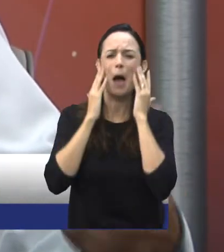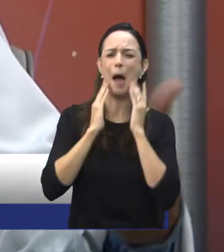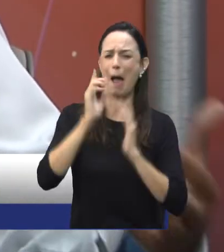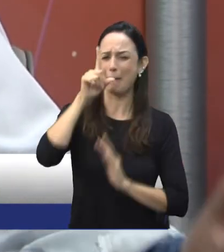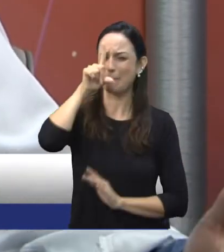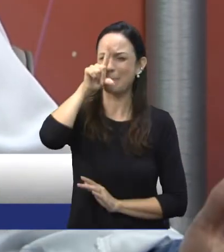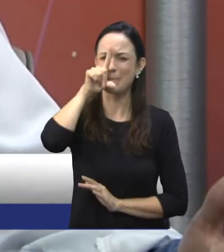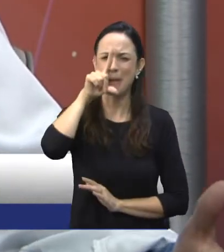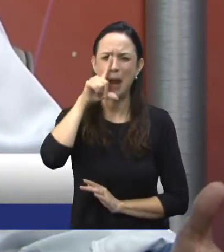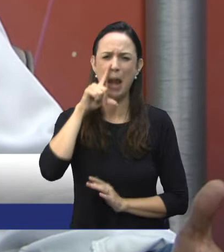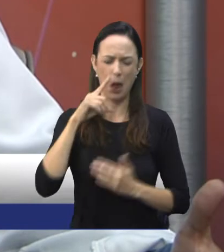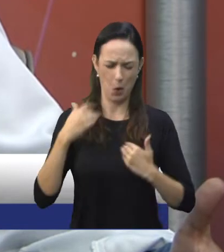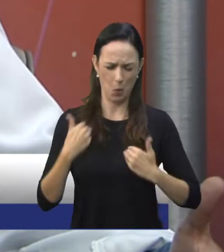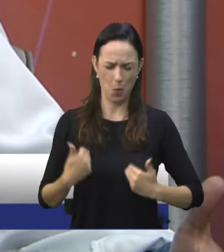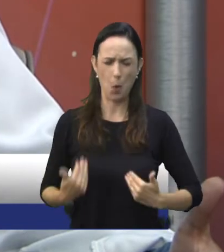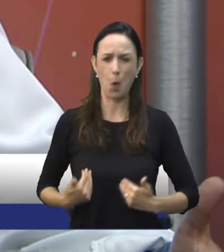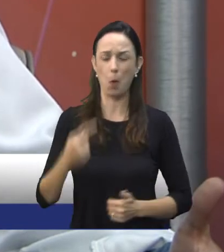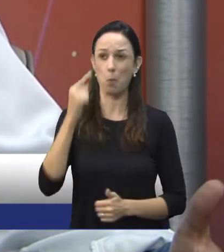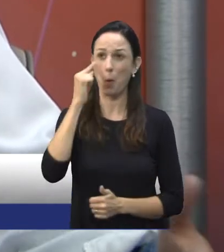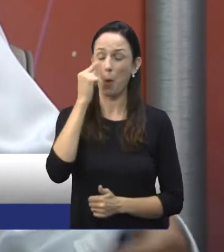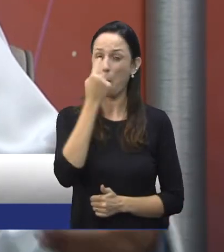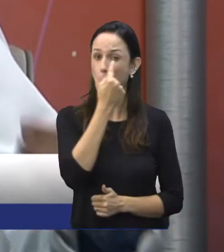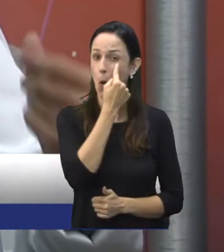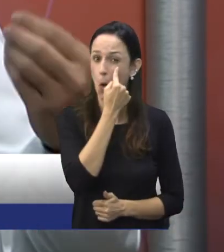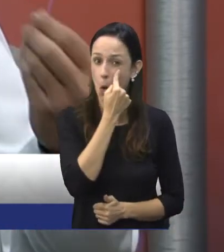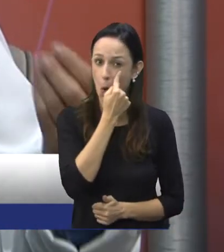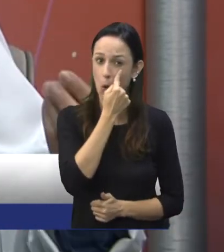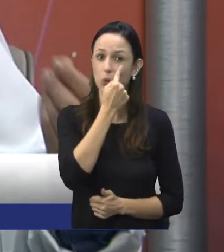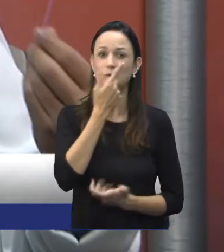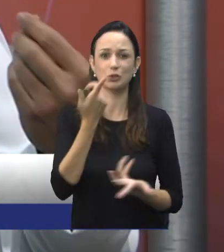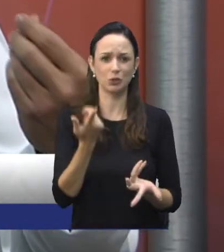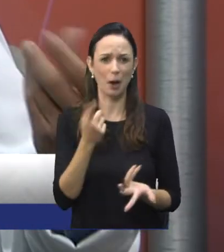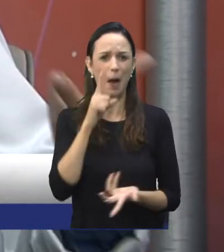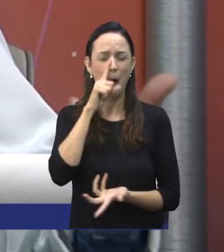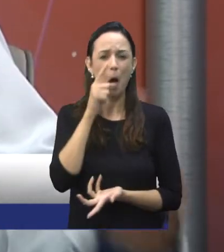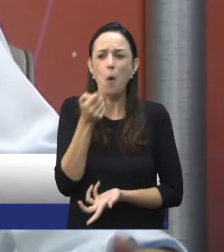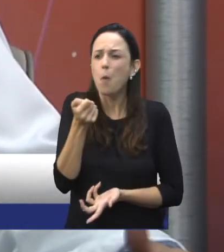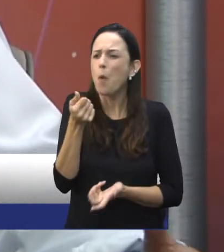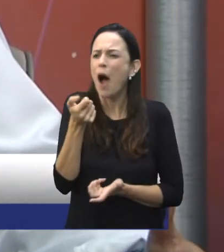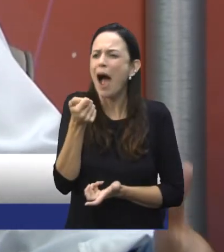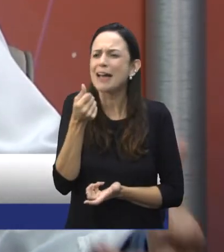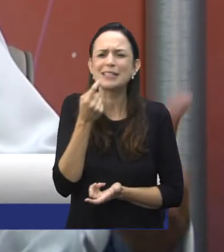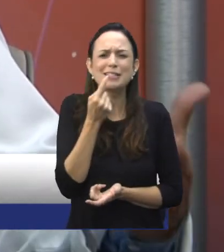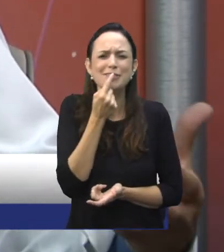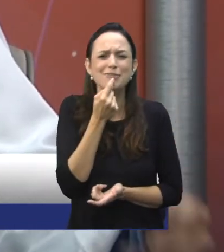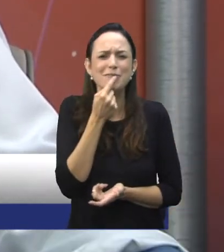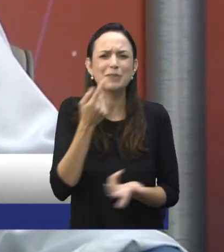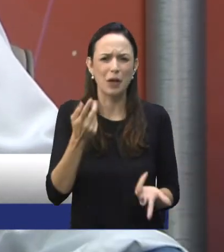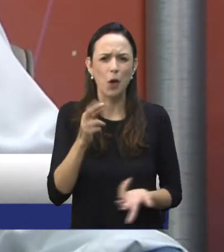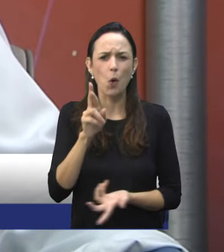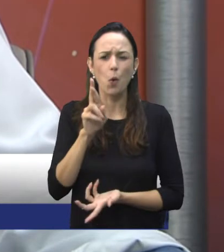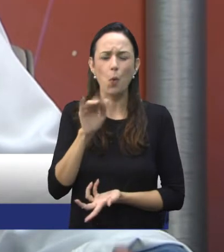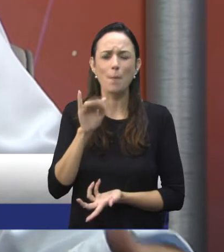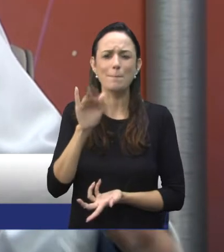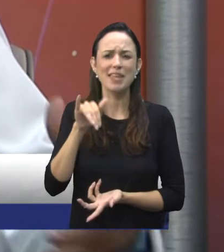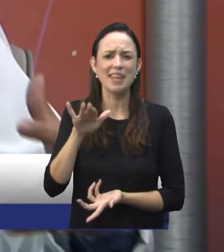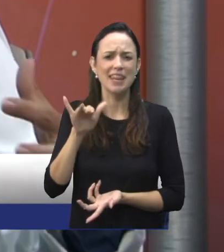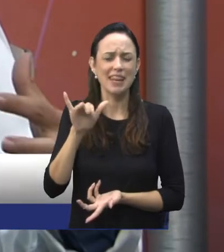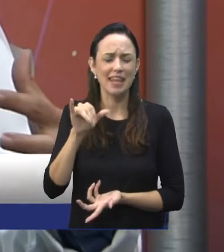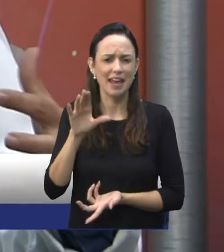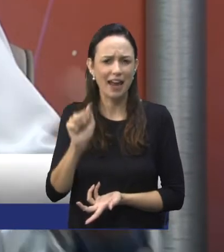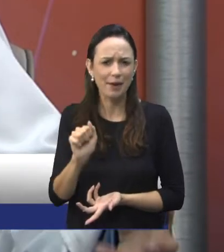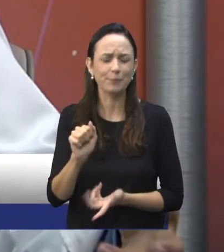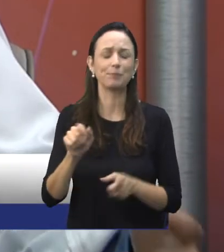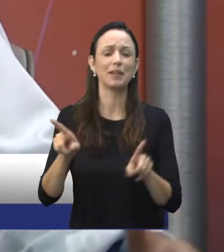do corpo e dos olhos, que a gente chama de icterícia, uma icterícia quase avermelhada, rubínica, que falamos, além